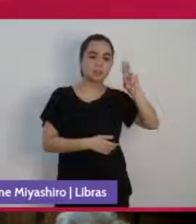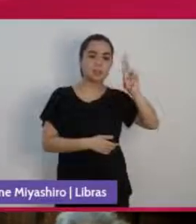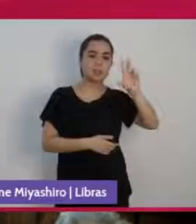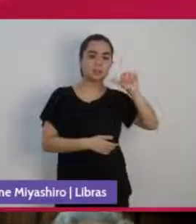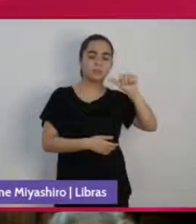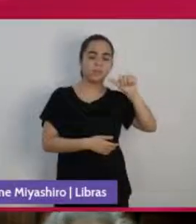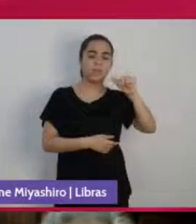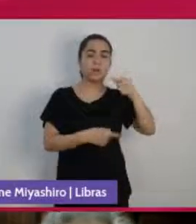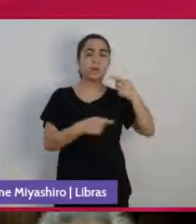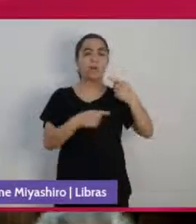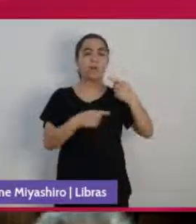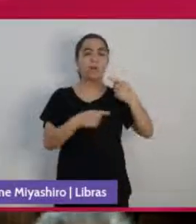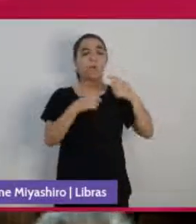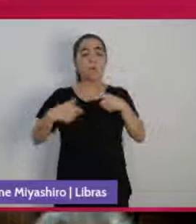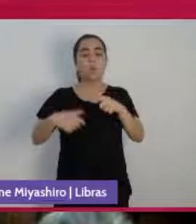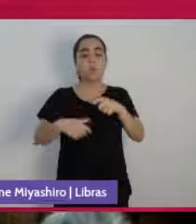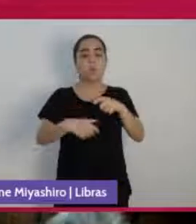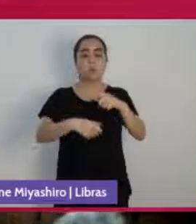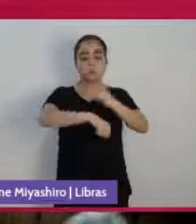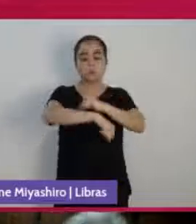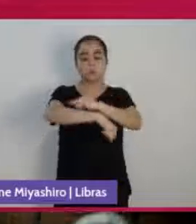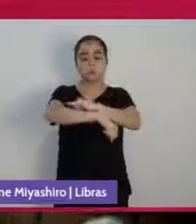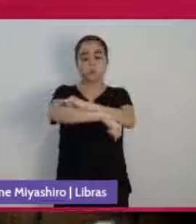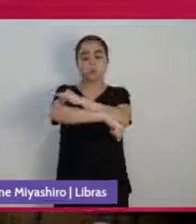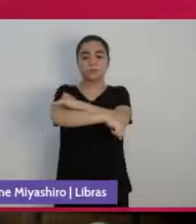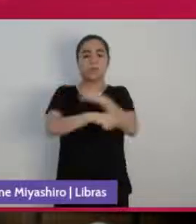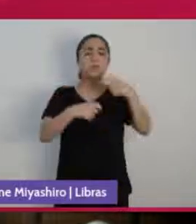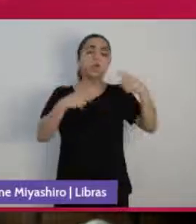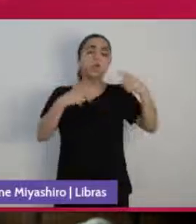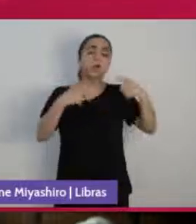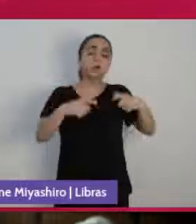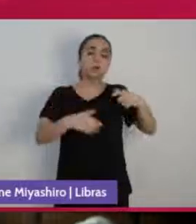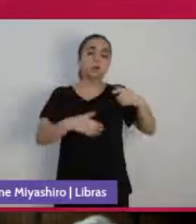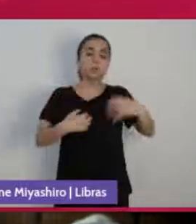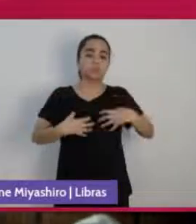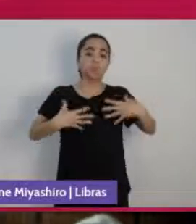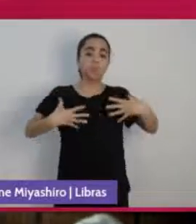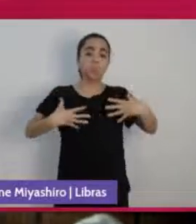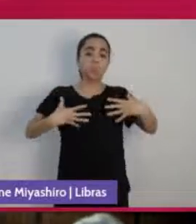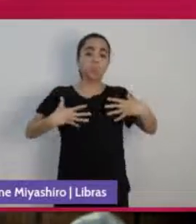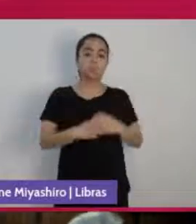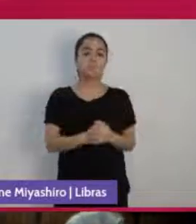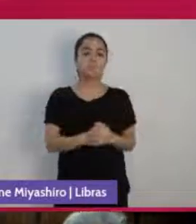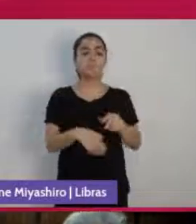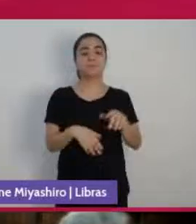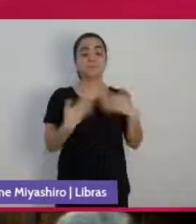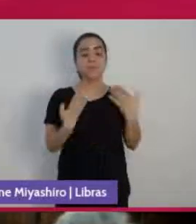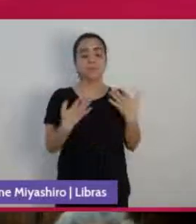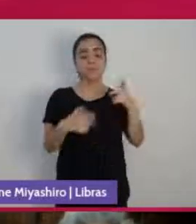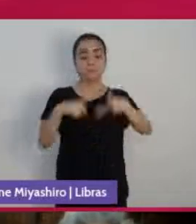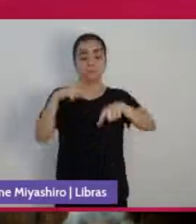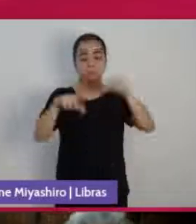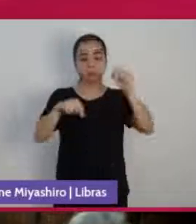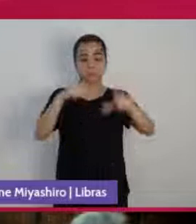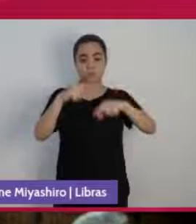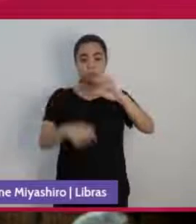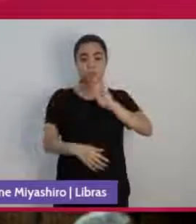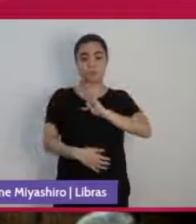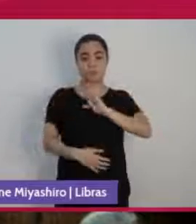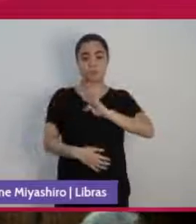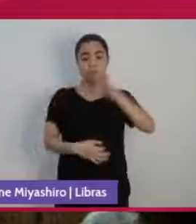de implante de silicone. E aí ele vai escolher a técnica correta